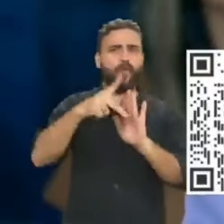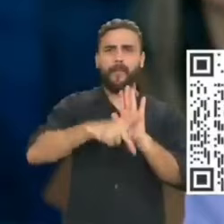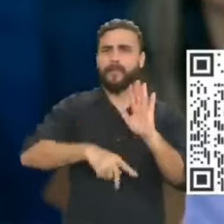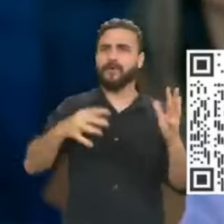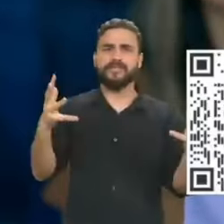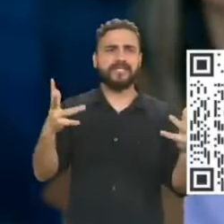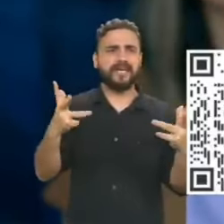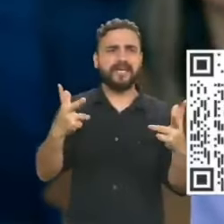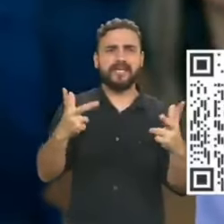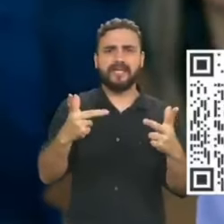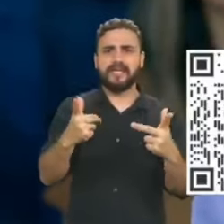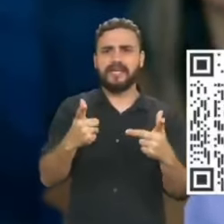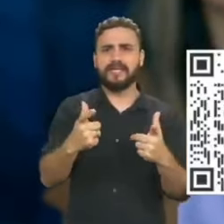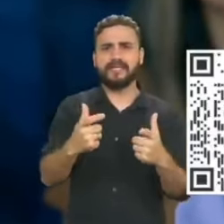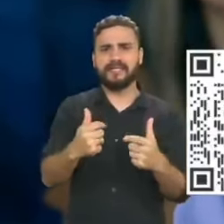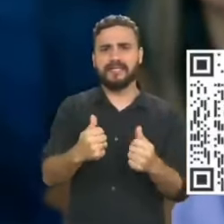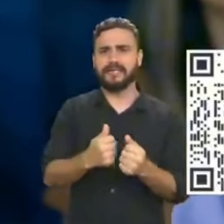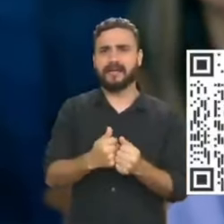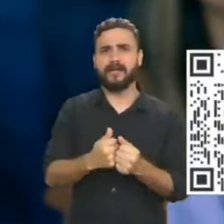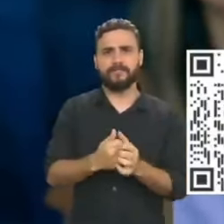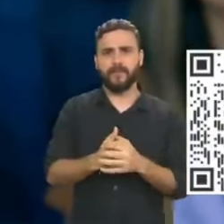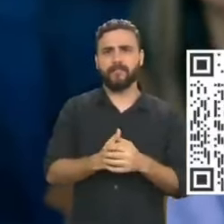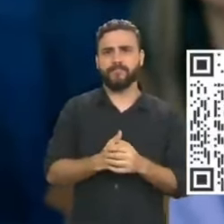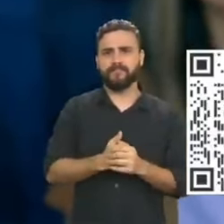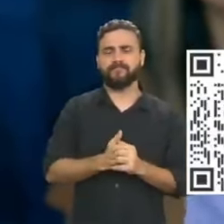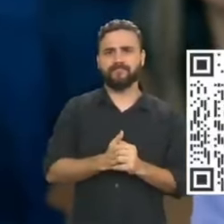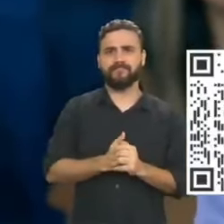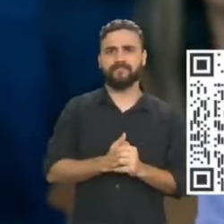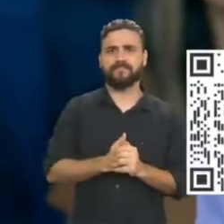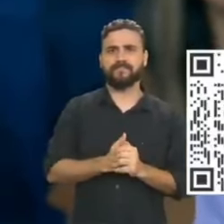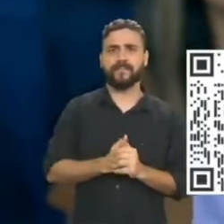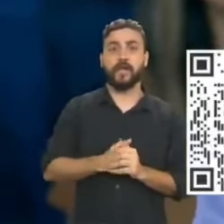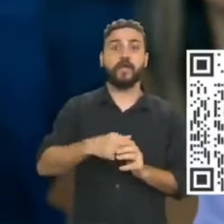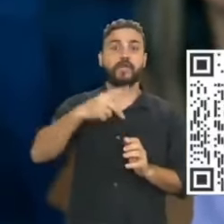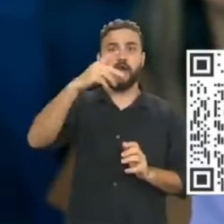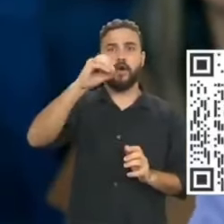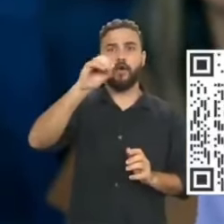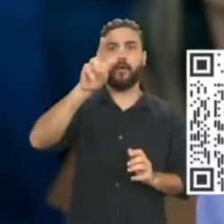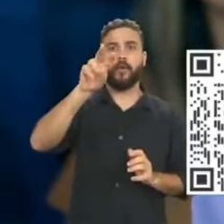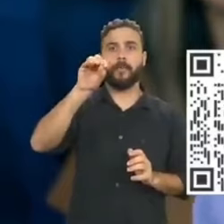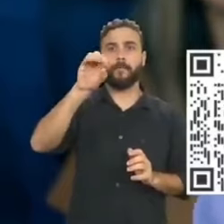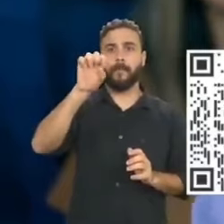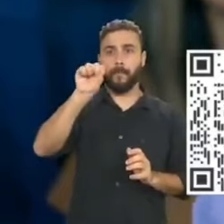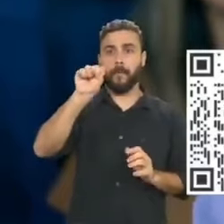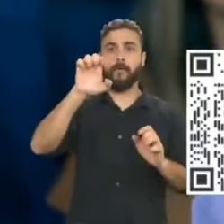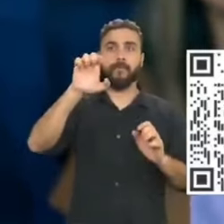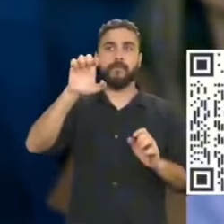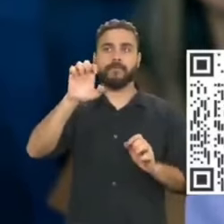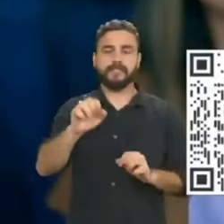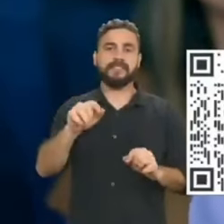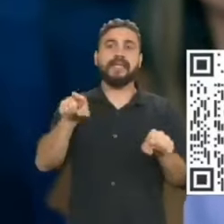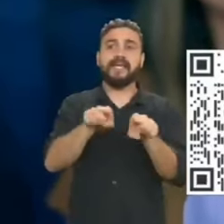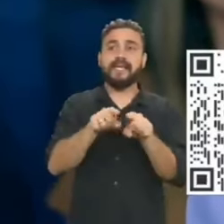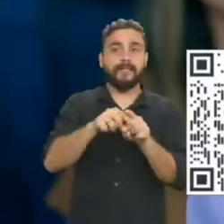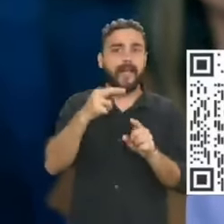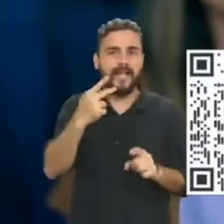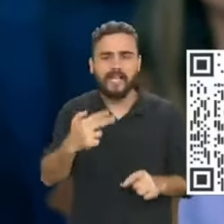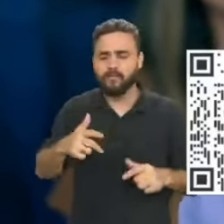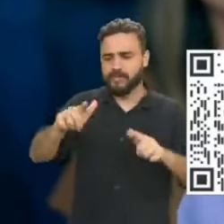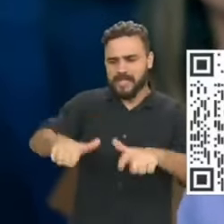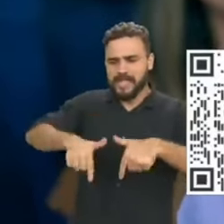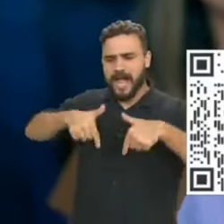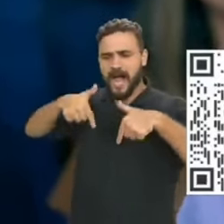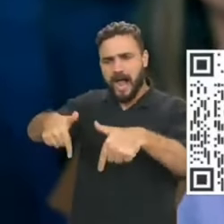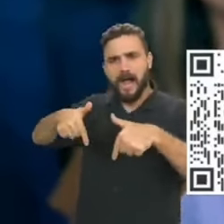aproximamos, vimos a realidade do Nordeste, povos e línguas mostrando ainda mais e lançando o Avanço Sertão. Ah,